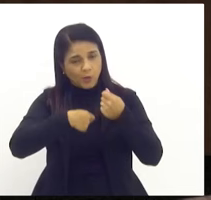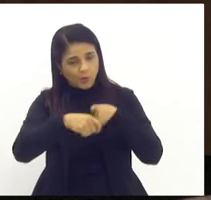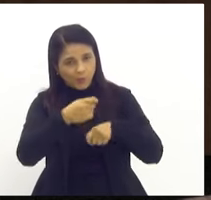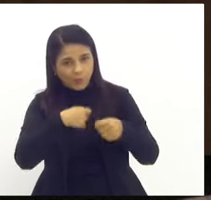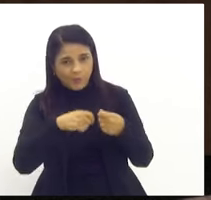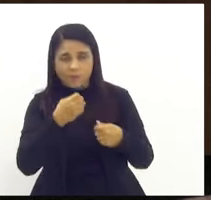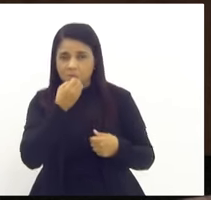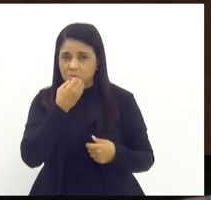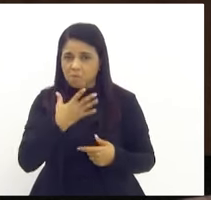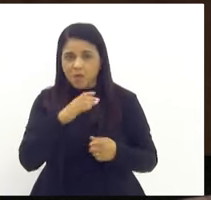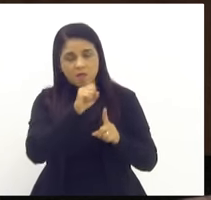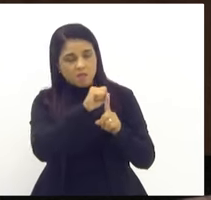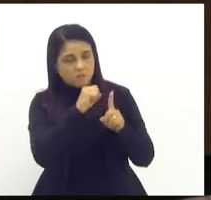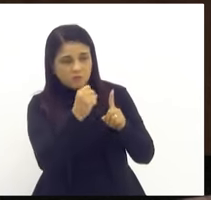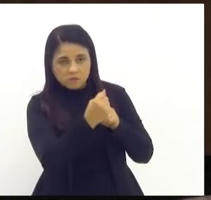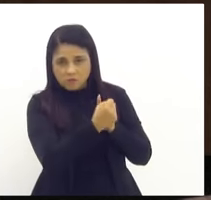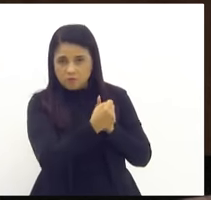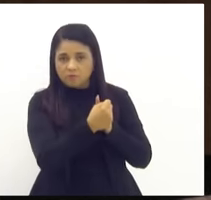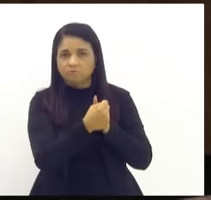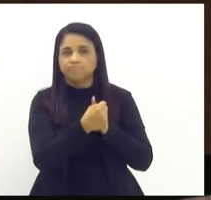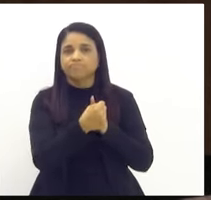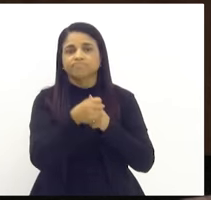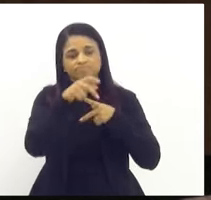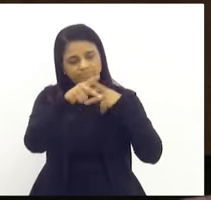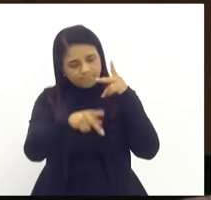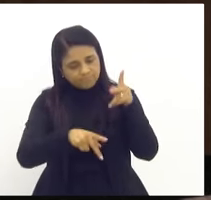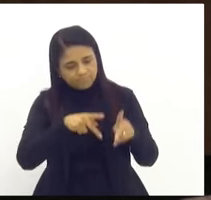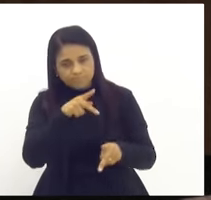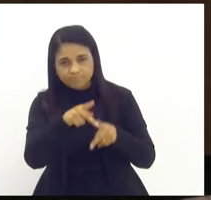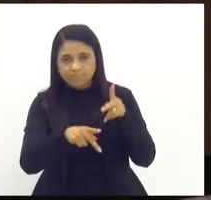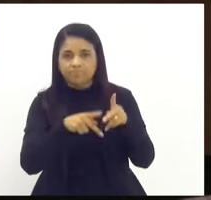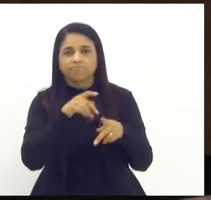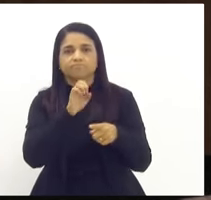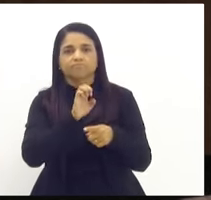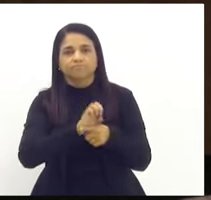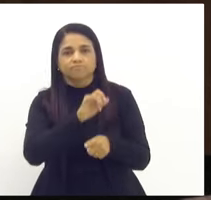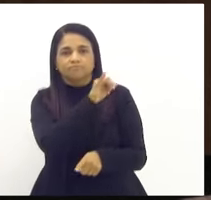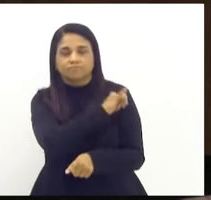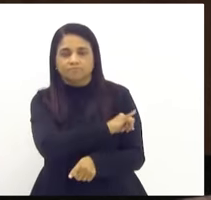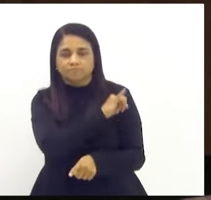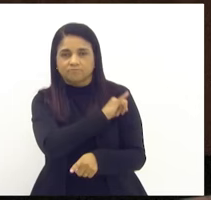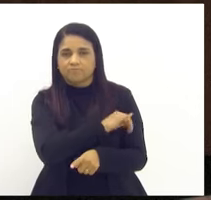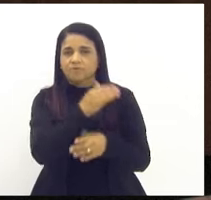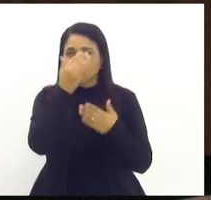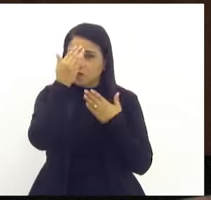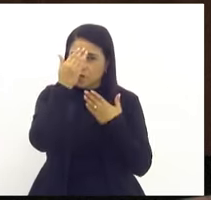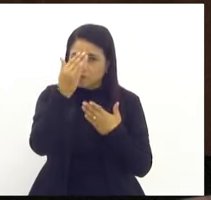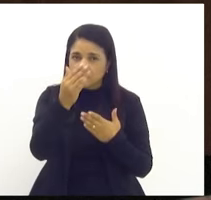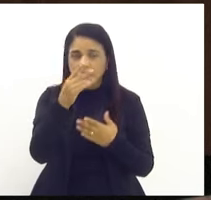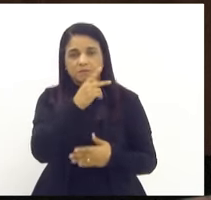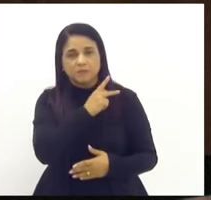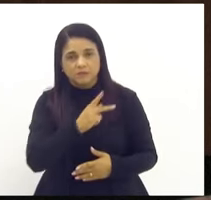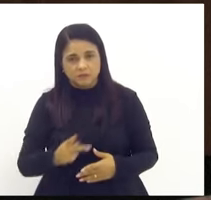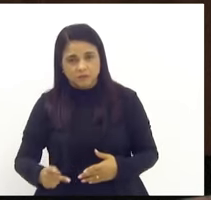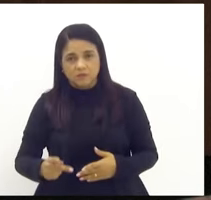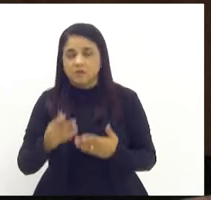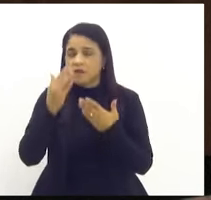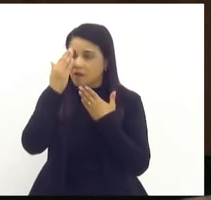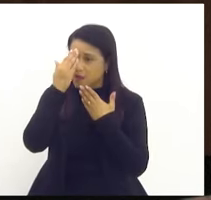pro bemestar social do nosso da nossa população Fluminense então muito obrigado presidente